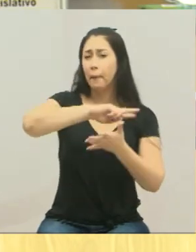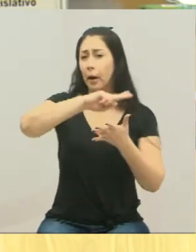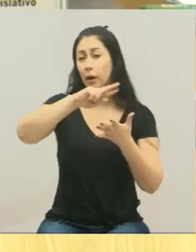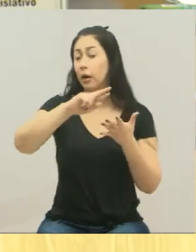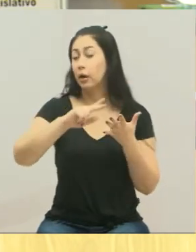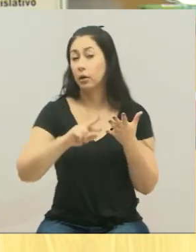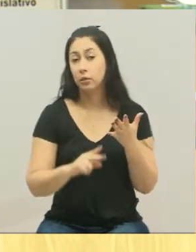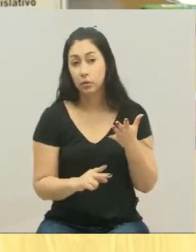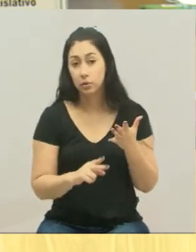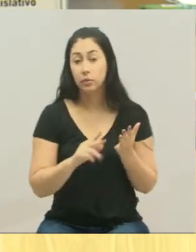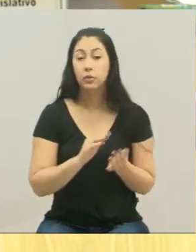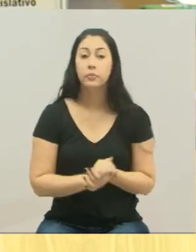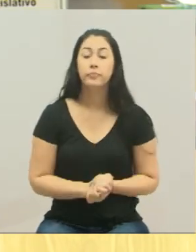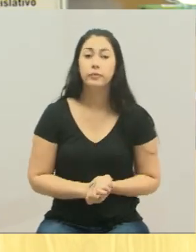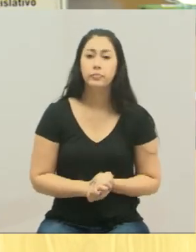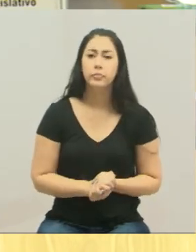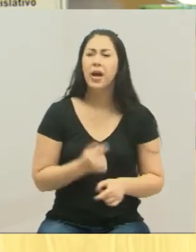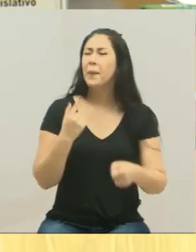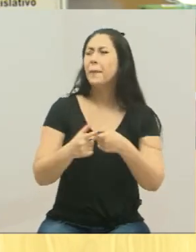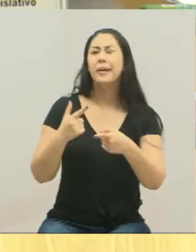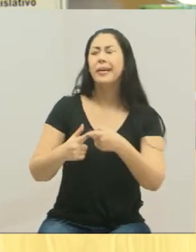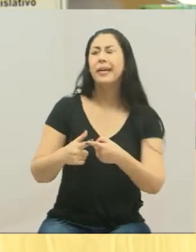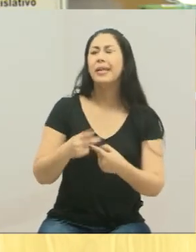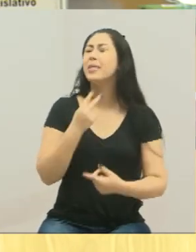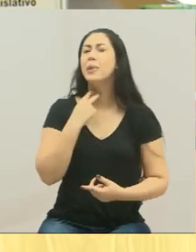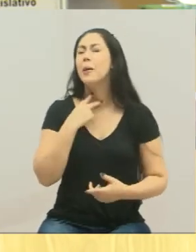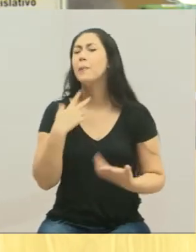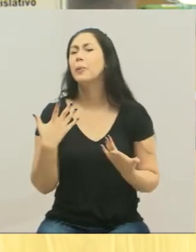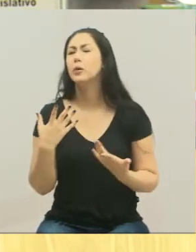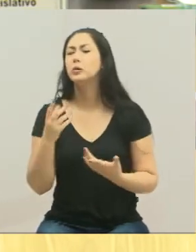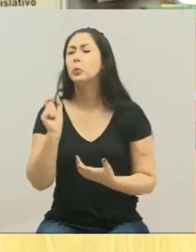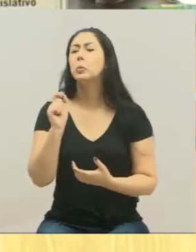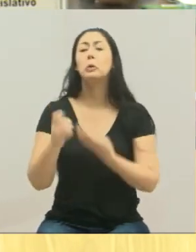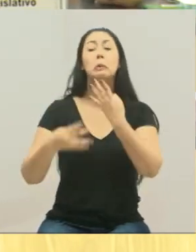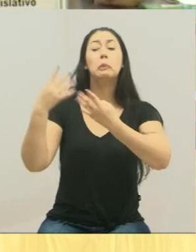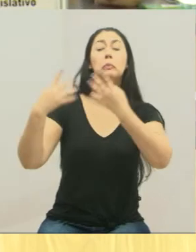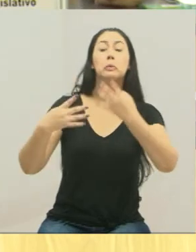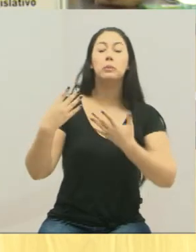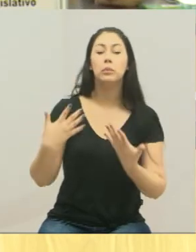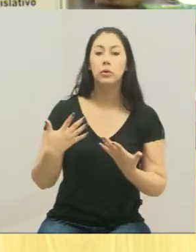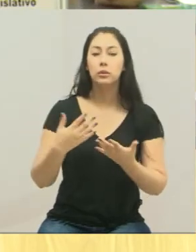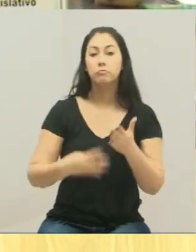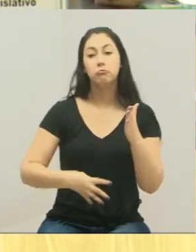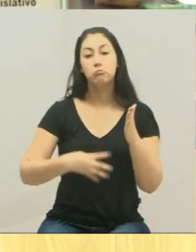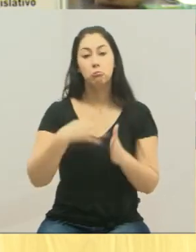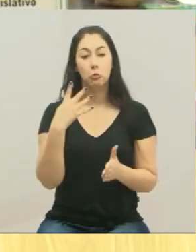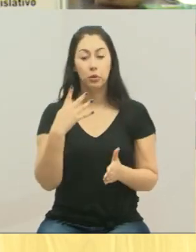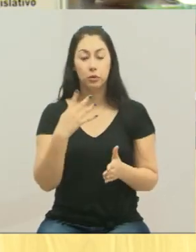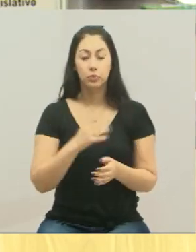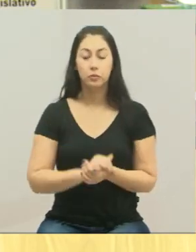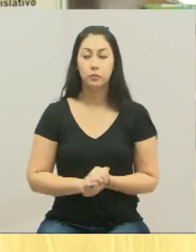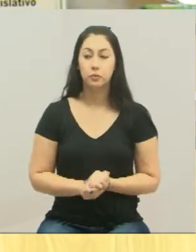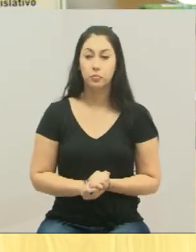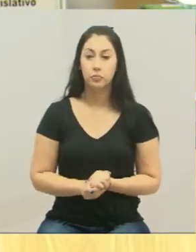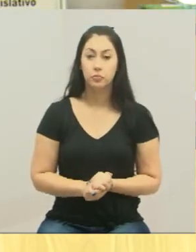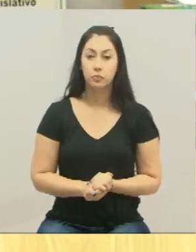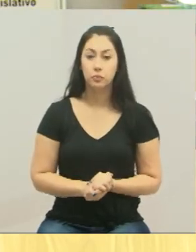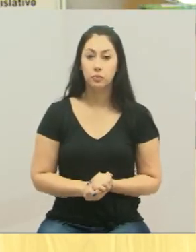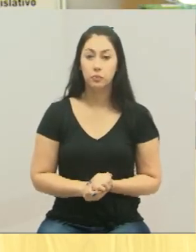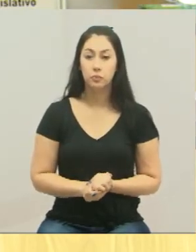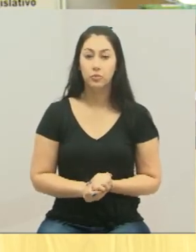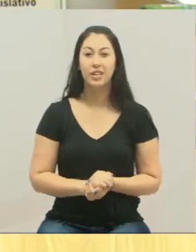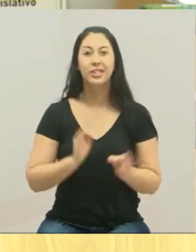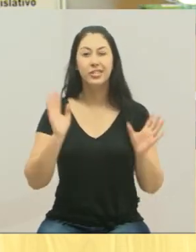no auxílio aluguel? Qual o impedimento de atendimento a esses direcionamentos? Quarto, diante das demandas via 0800 e